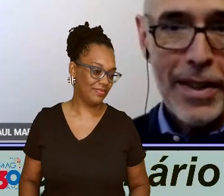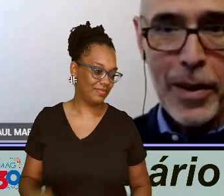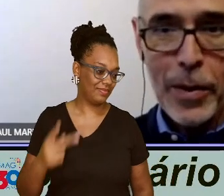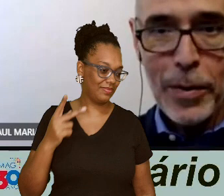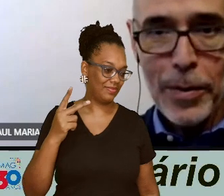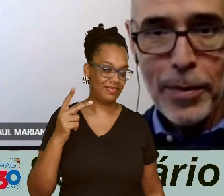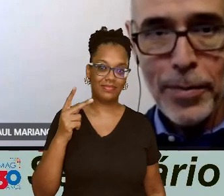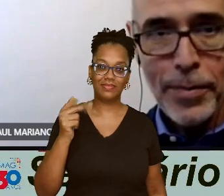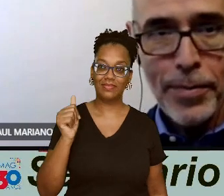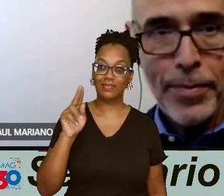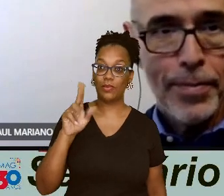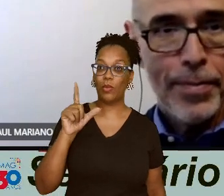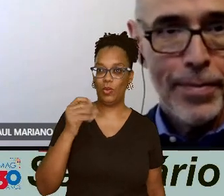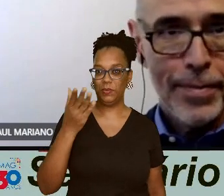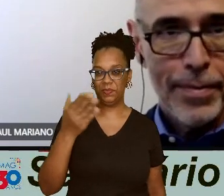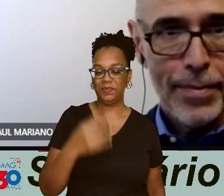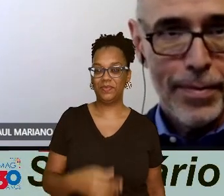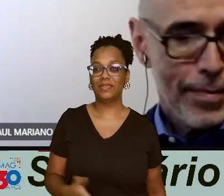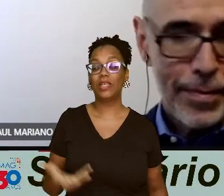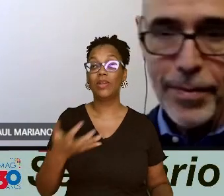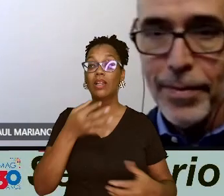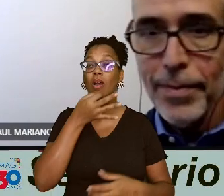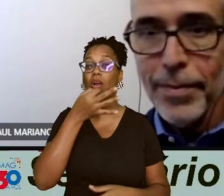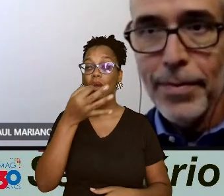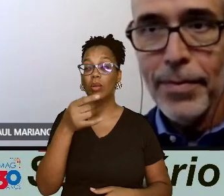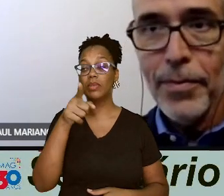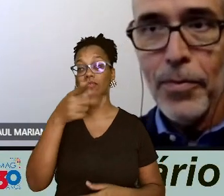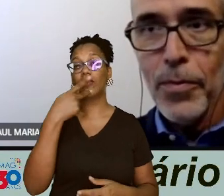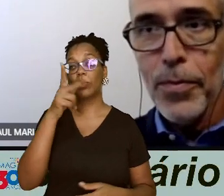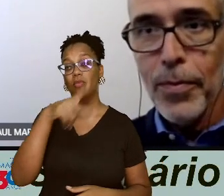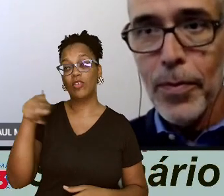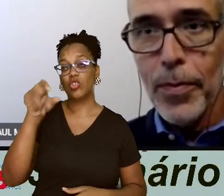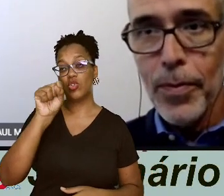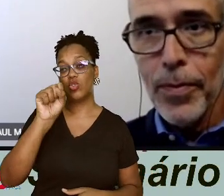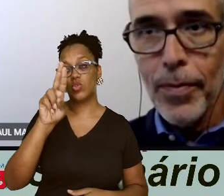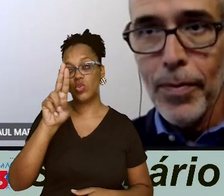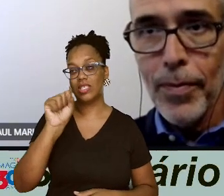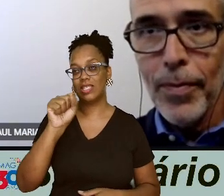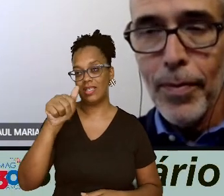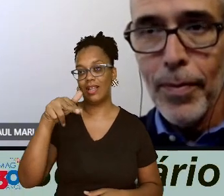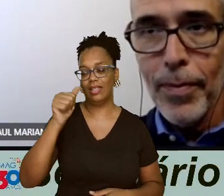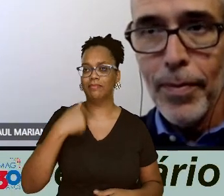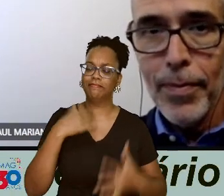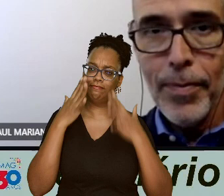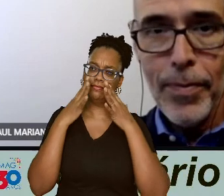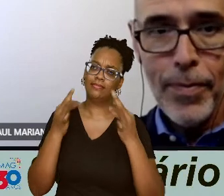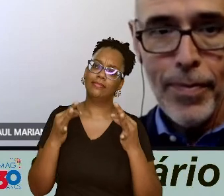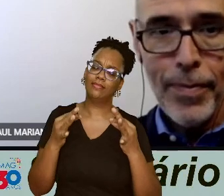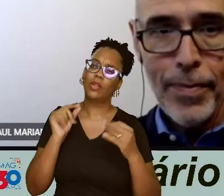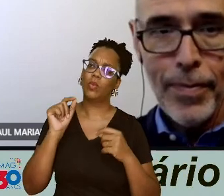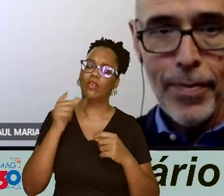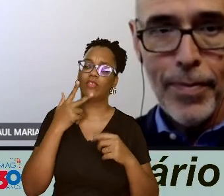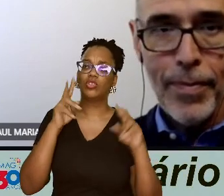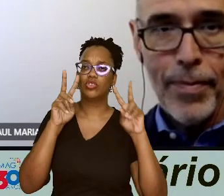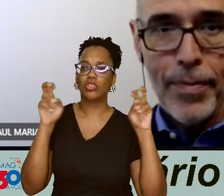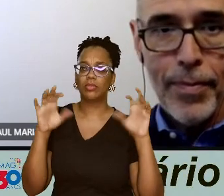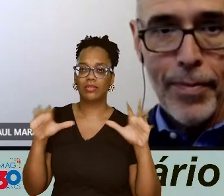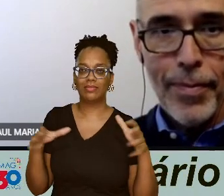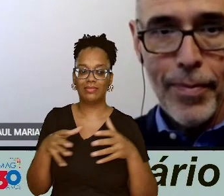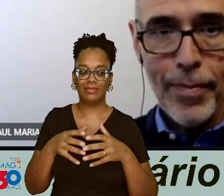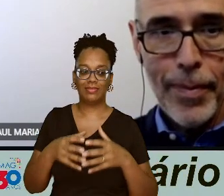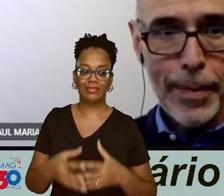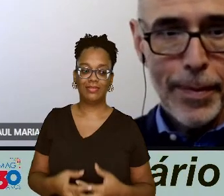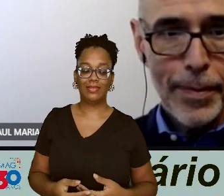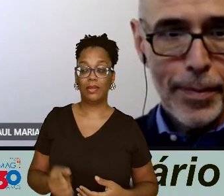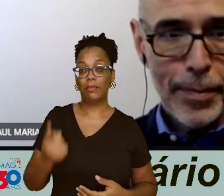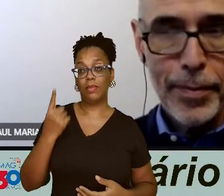Obrigado. Paulo, eu gostaria de fazer uma observação com relação à fala da professora Suzana, que me chamou muita atenção, o que concerne a tutela coletiva, né? Primeiro,